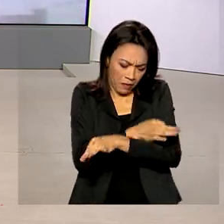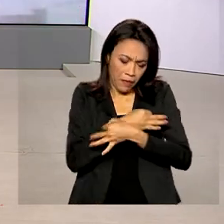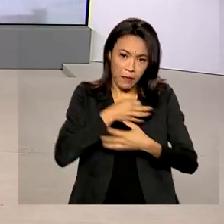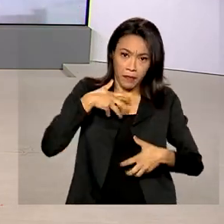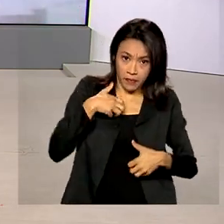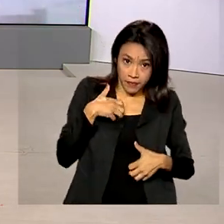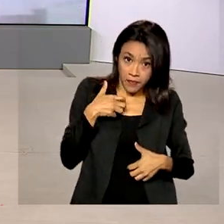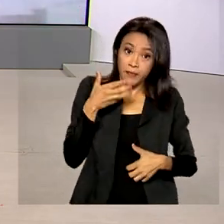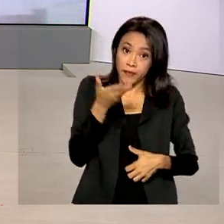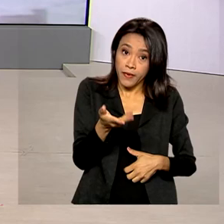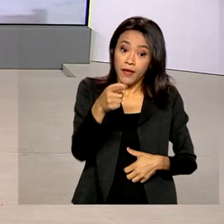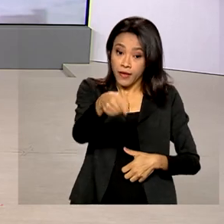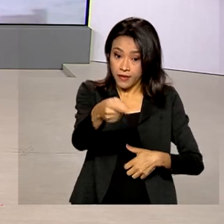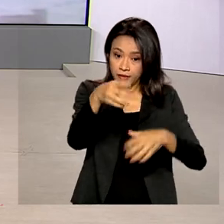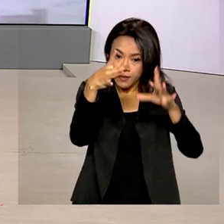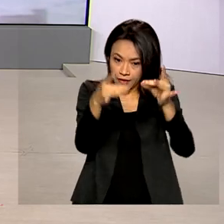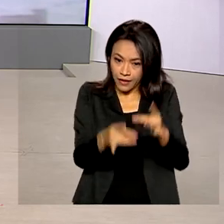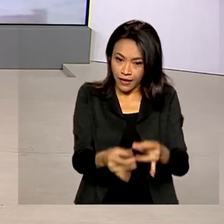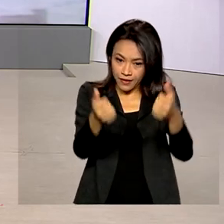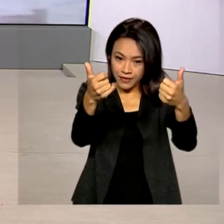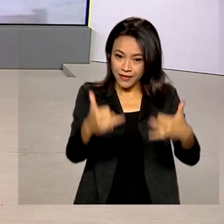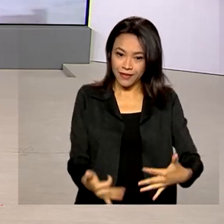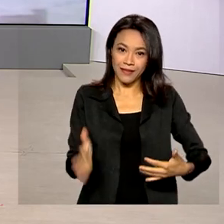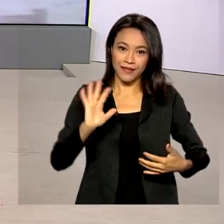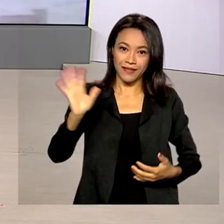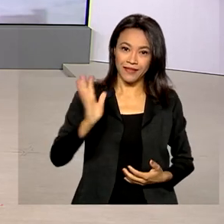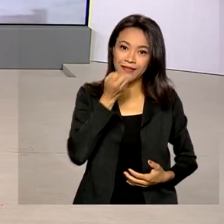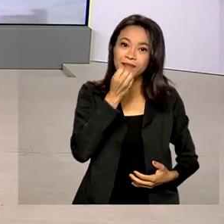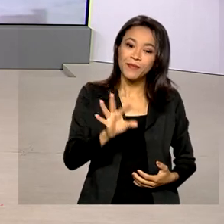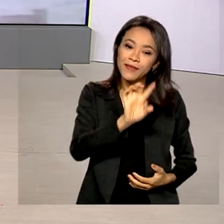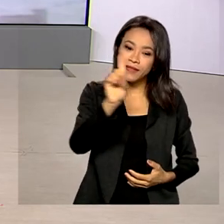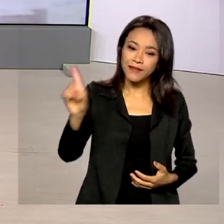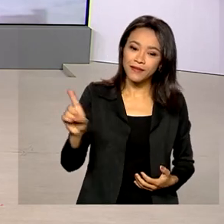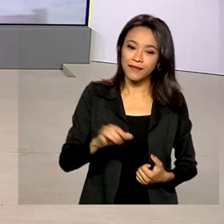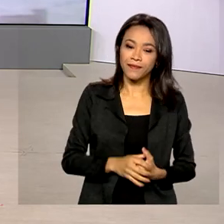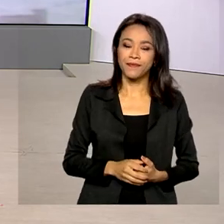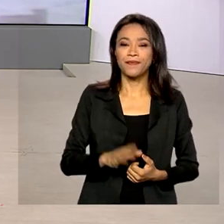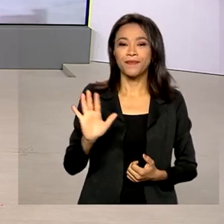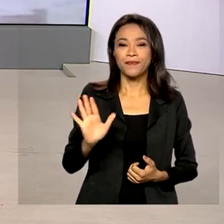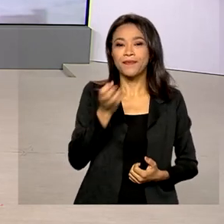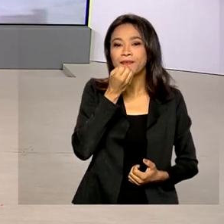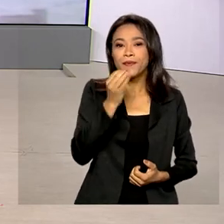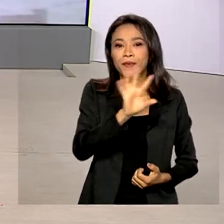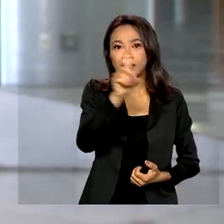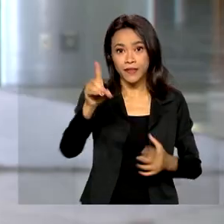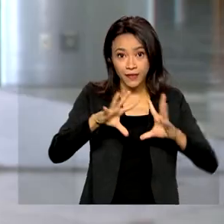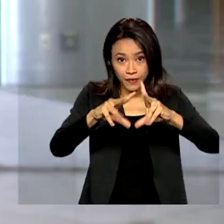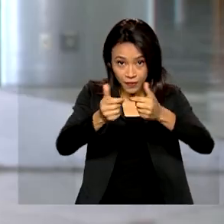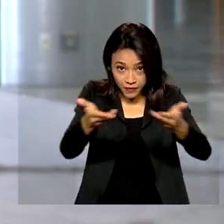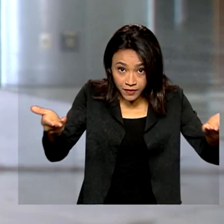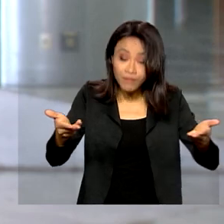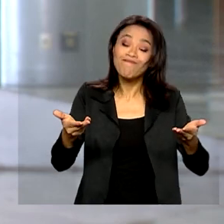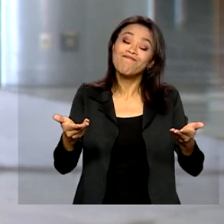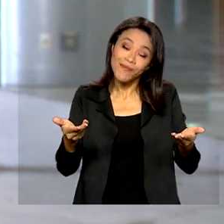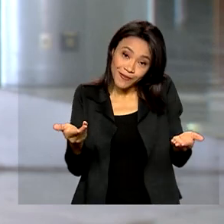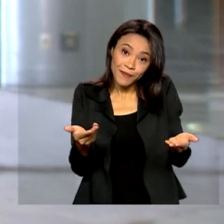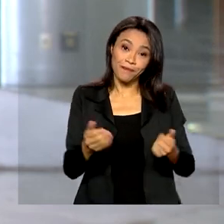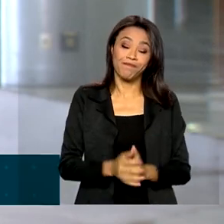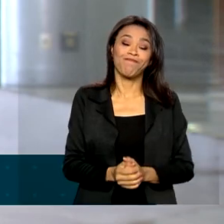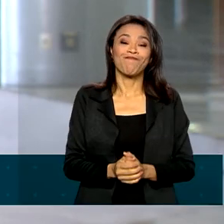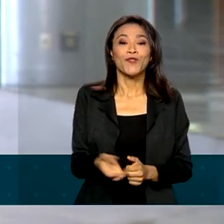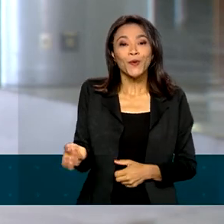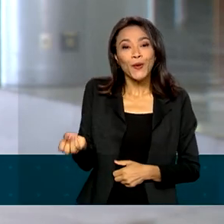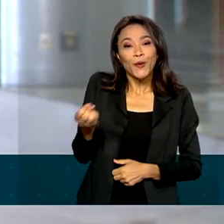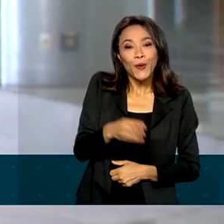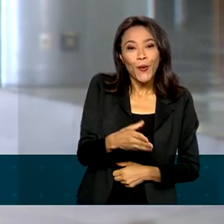o Glauco de Queiroz Ele traz os detalhes pra gente aí Glauco bom dia Bom dia Renata Bom dia a todos é isso né o novo